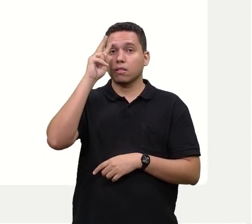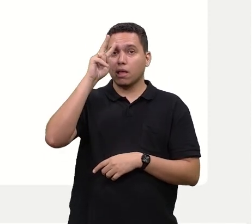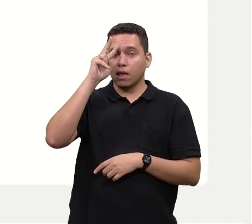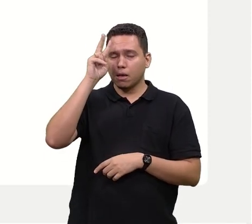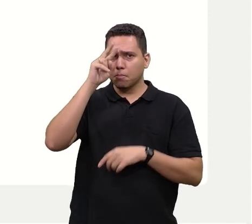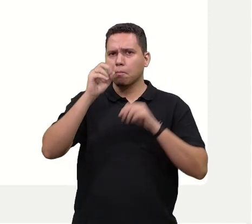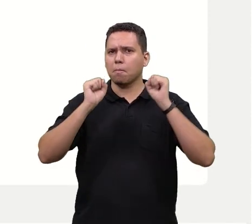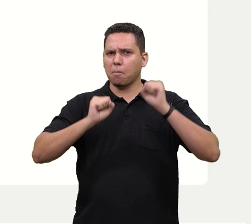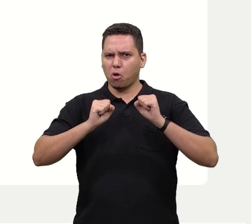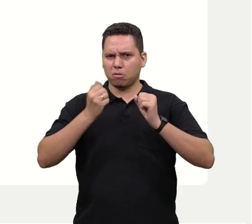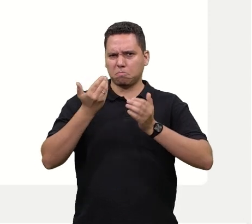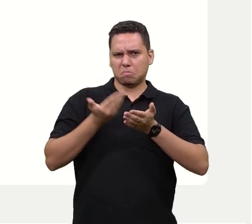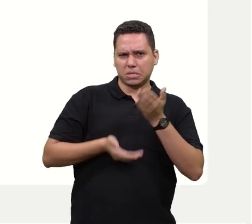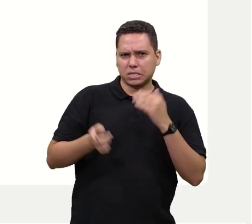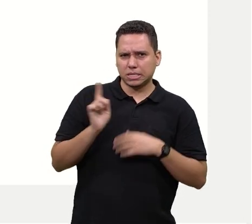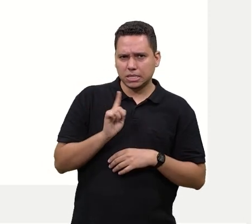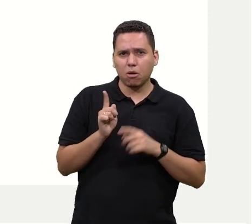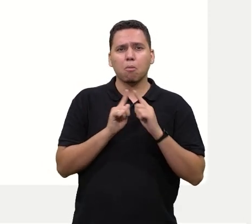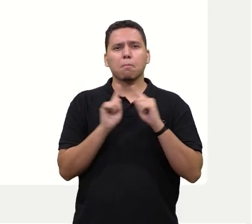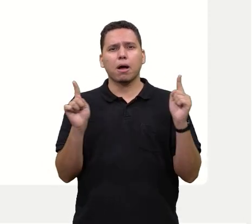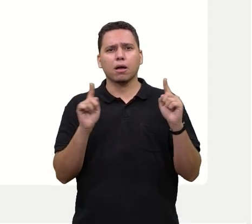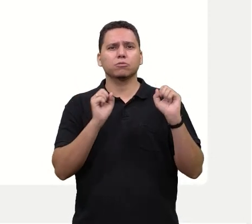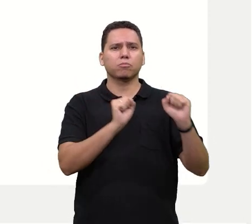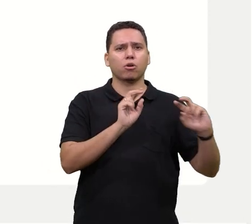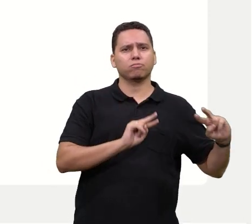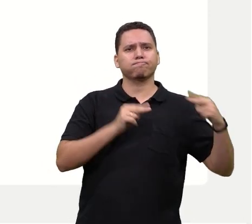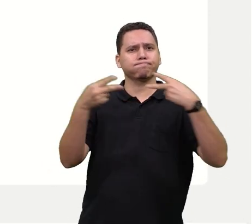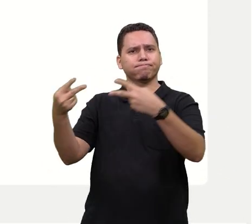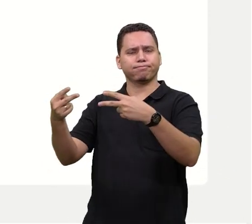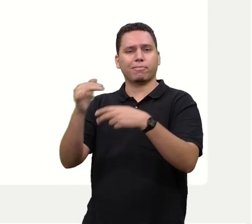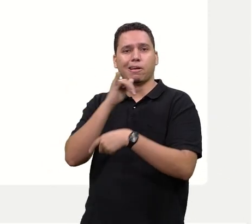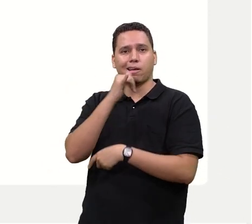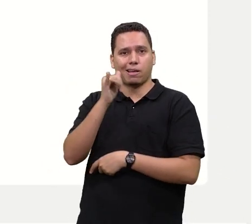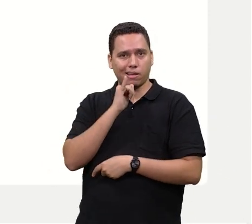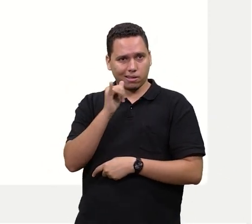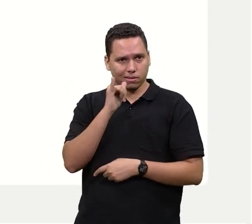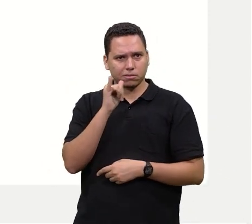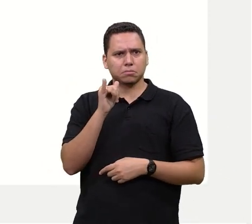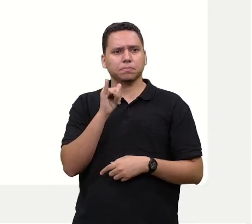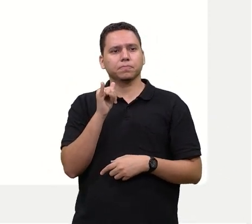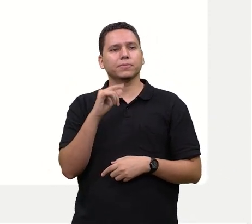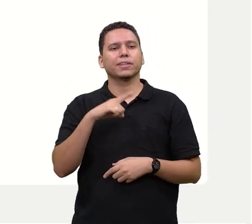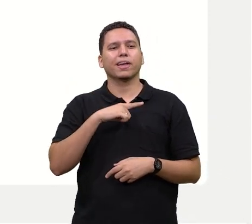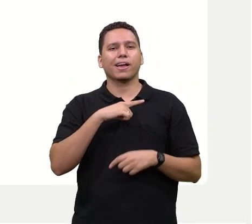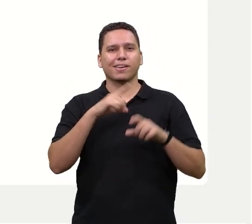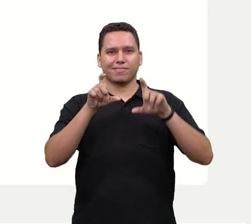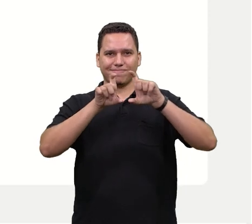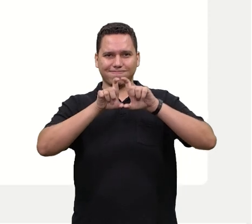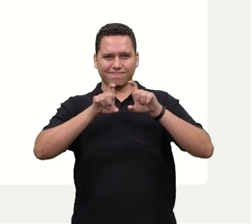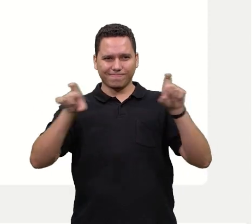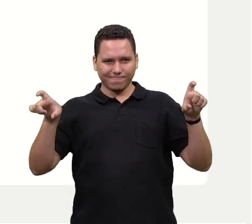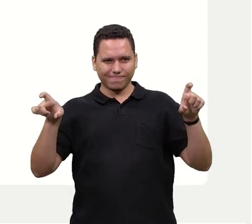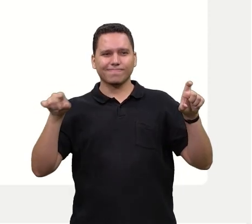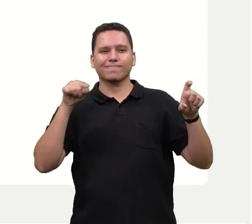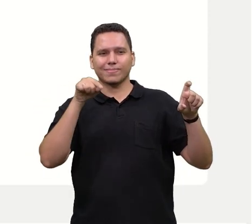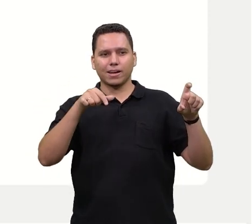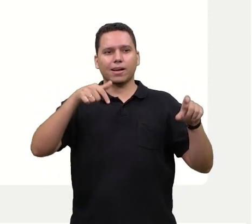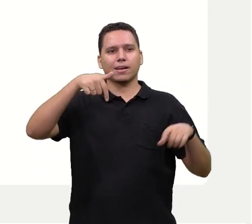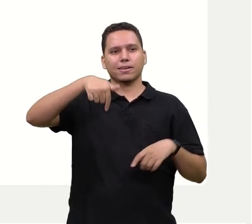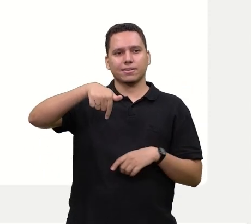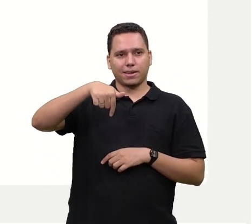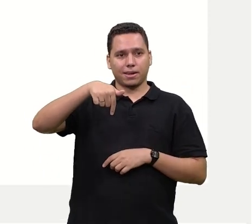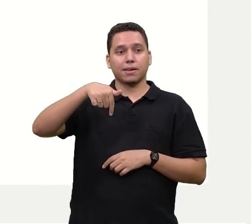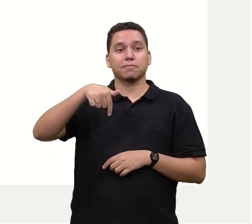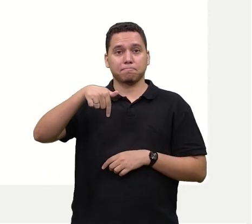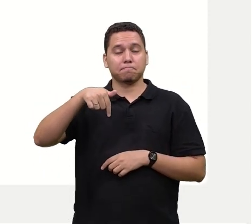ser transferida. E como é que você faz para calcular a carga do corpo? Aí tem a equaçãozinha, olha lá, a carga do corpo, que é o quê? É o produto